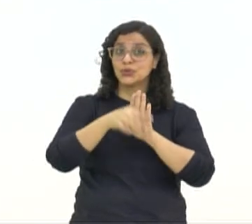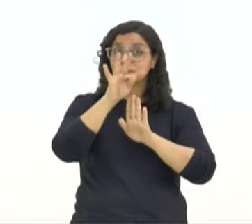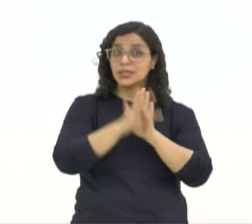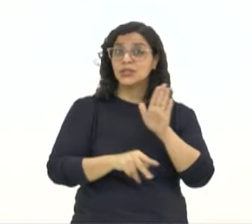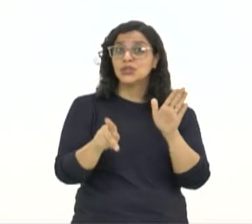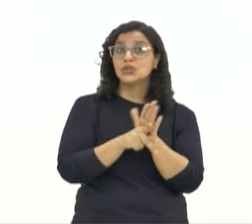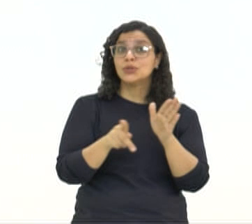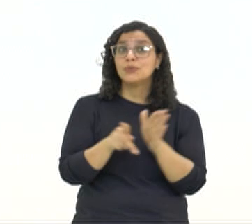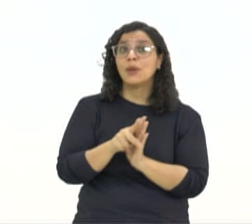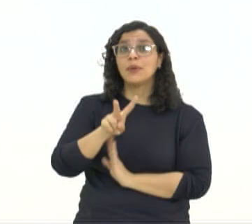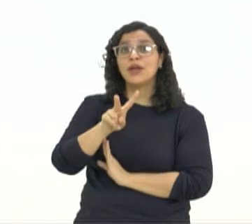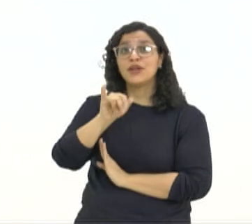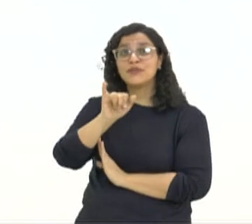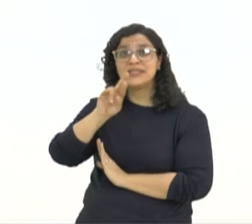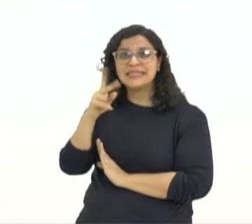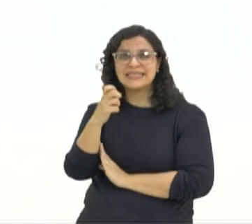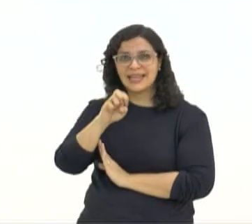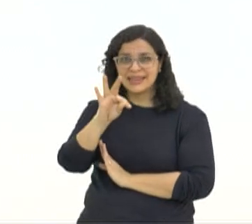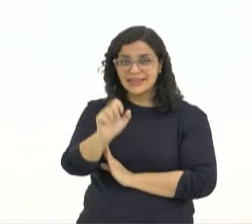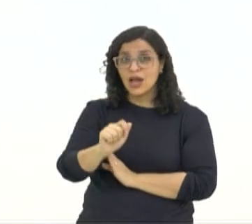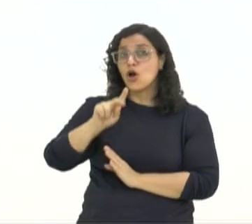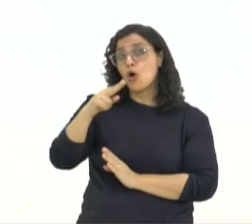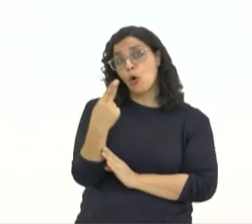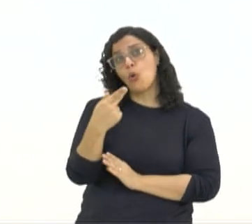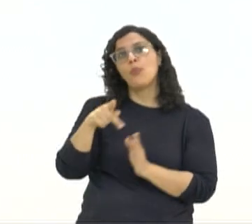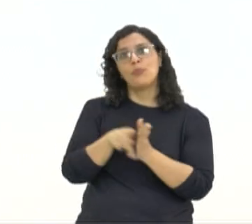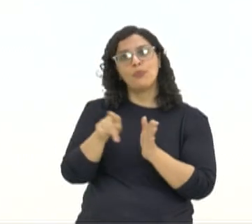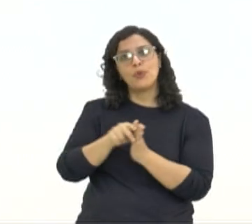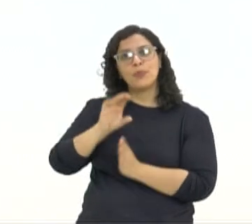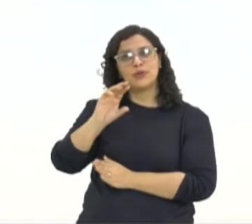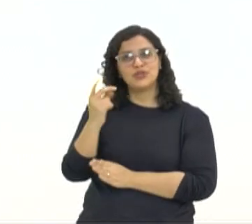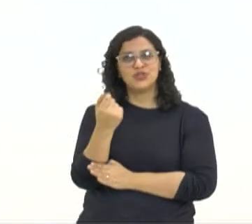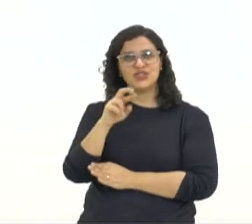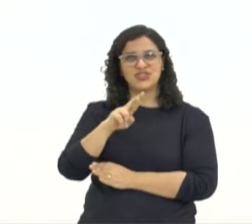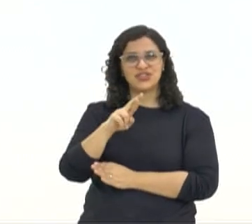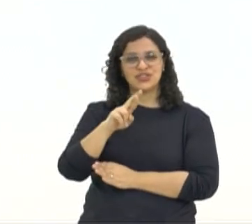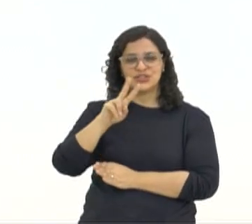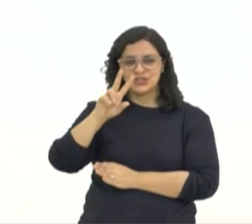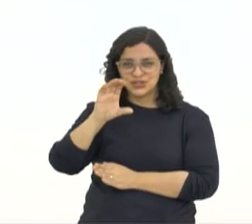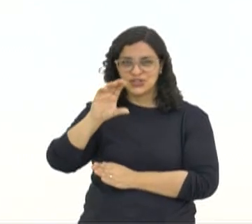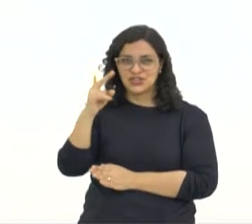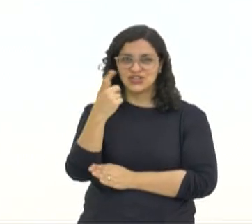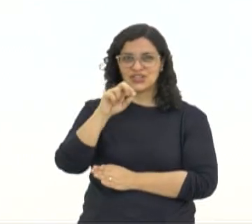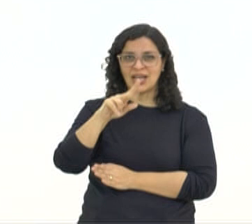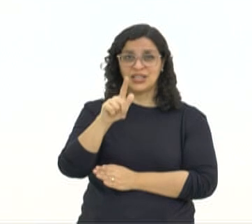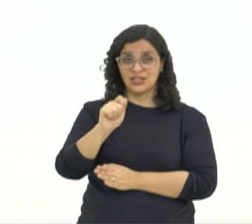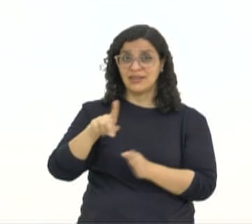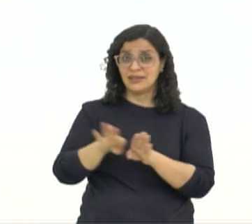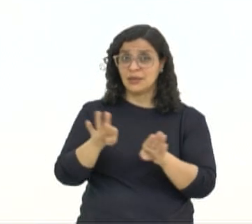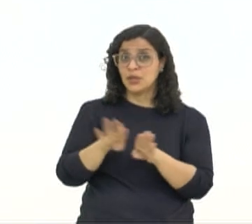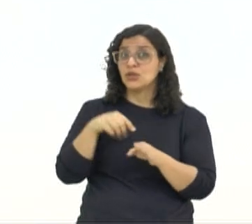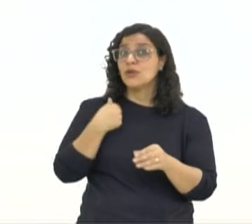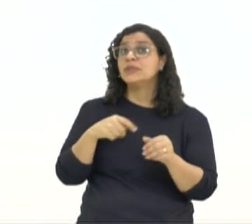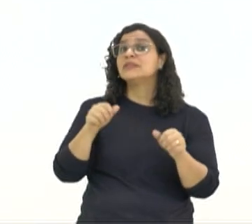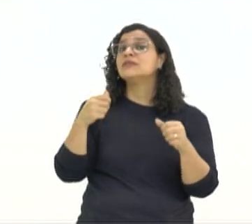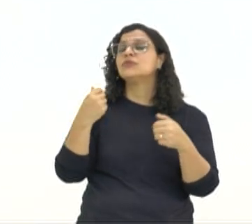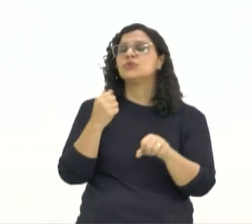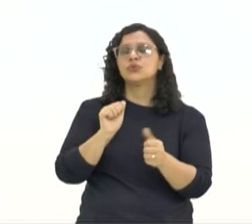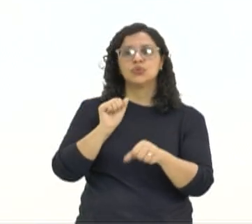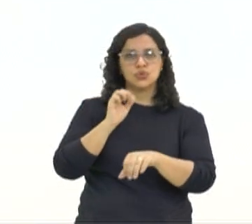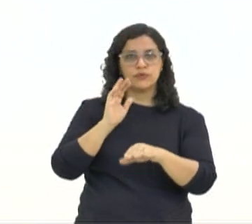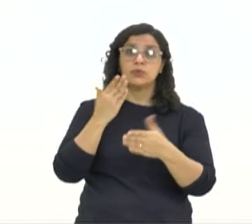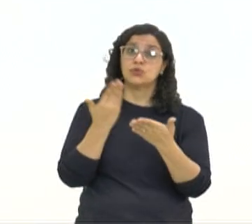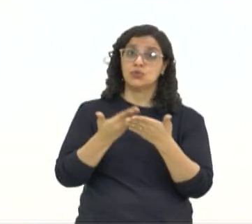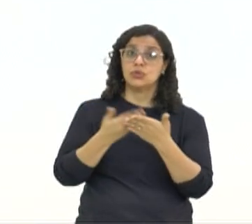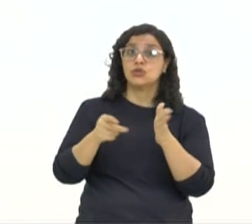chamado vinheta, né? Ou charge no português. A gente vai pensar um pouquinho sobre o subjuntivo, subjuntivo,